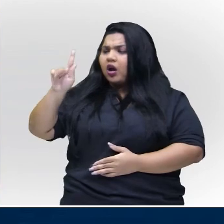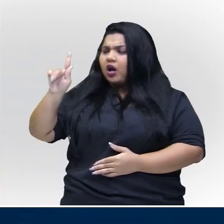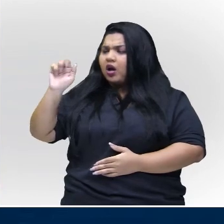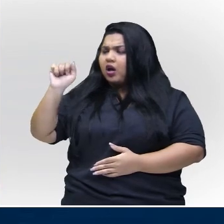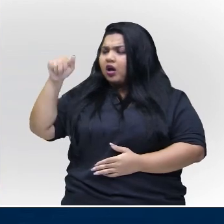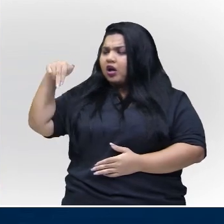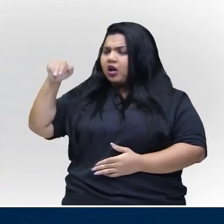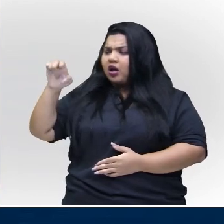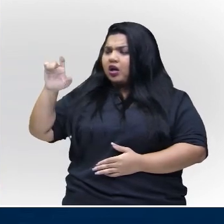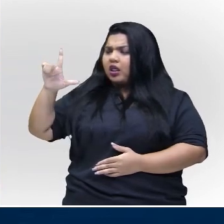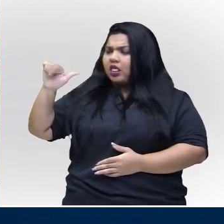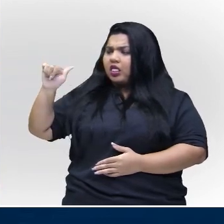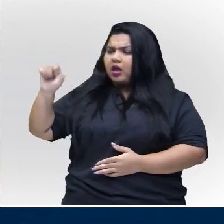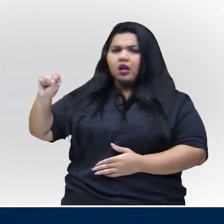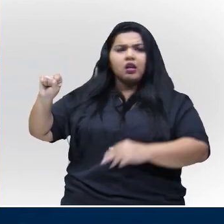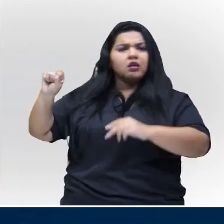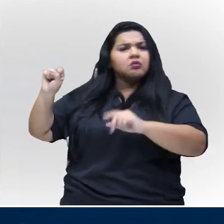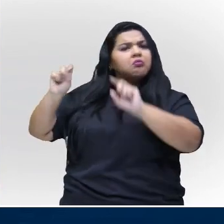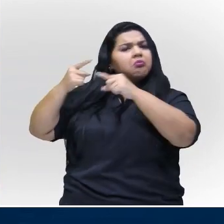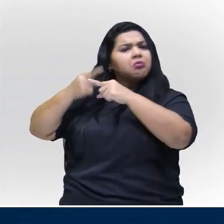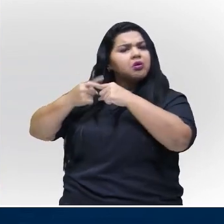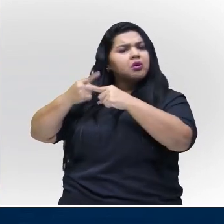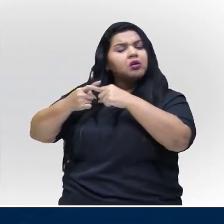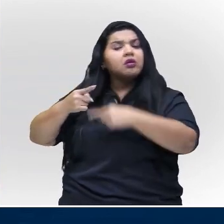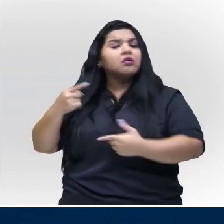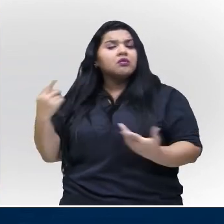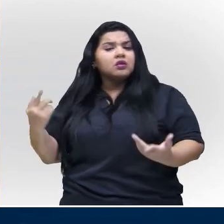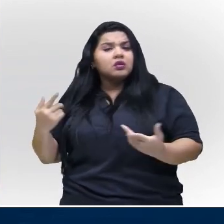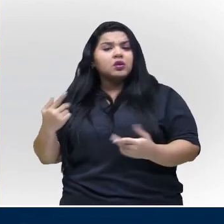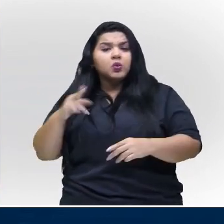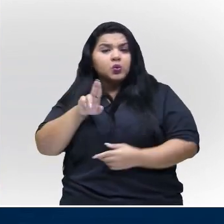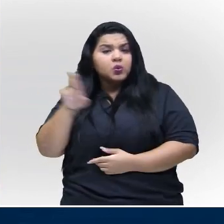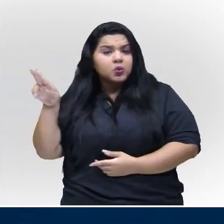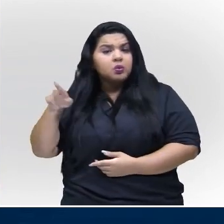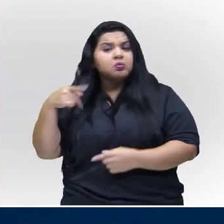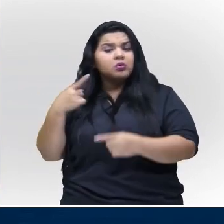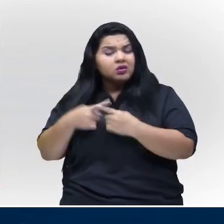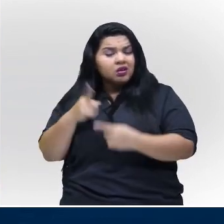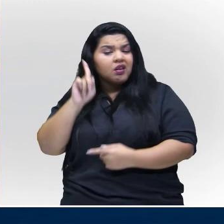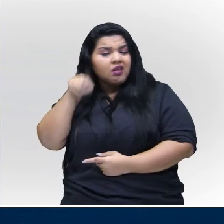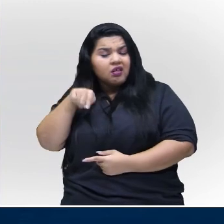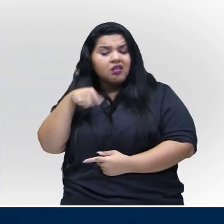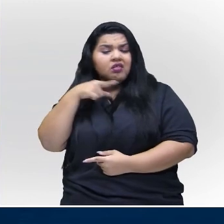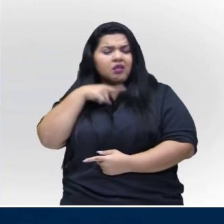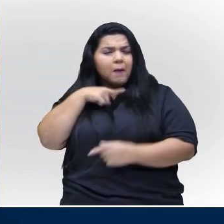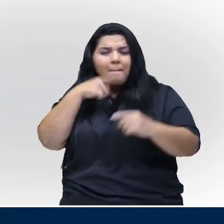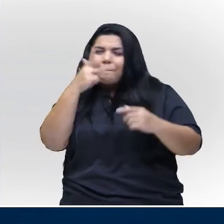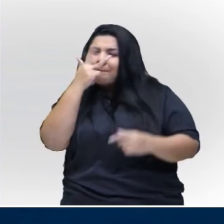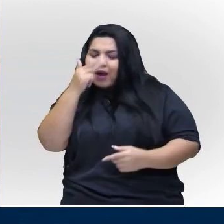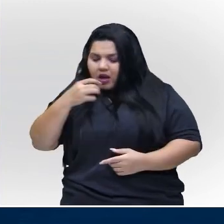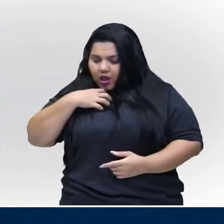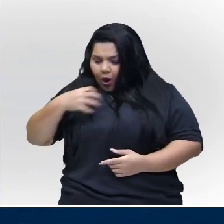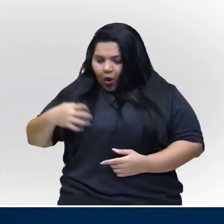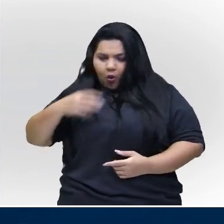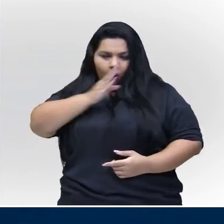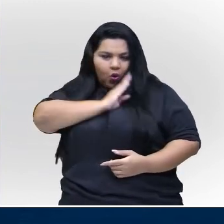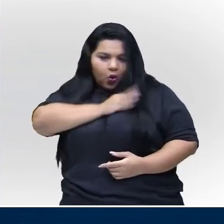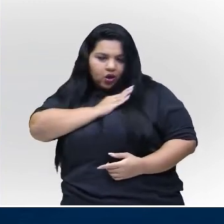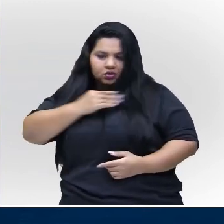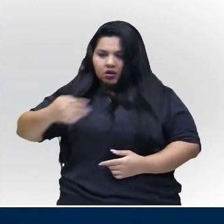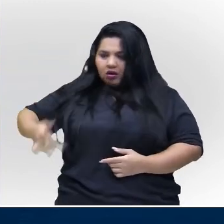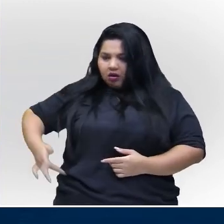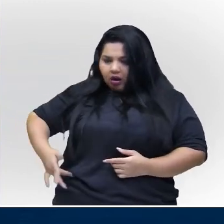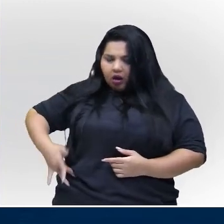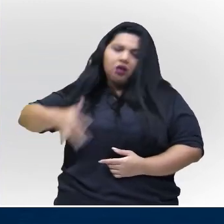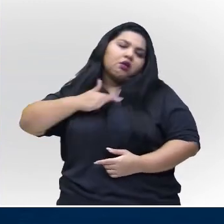Tá? Nós temos aí, ó, as organelas. E elas são chamadas de organelas porque elas vão funcionar como pequenos órgãos, né? Como se fosse aí órgão